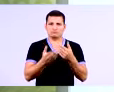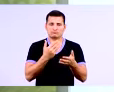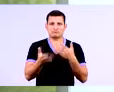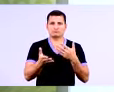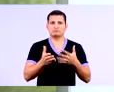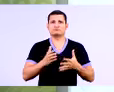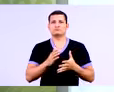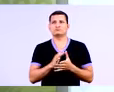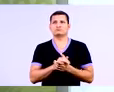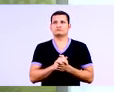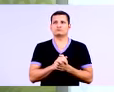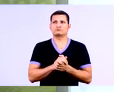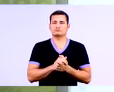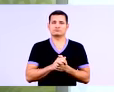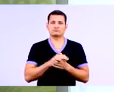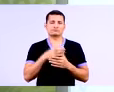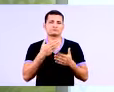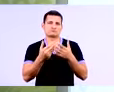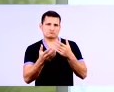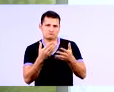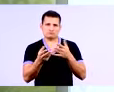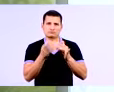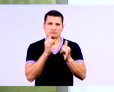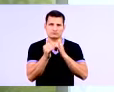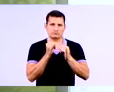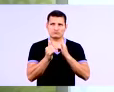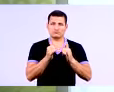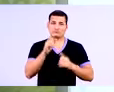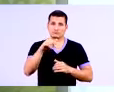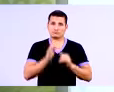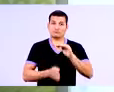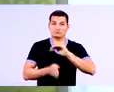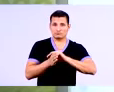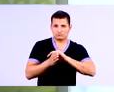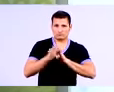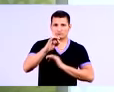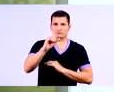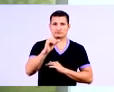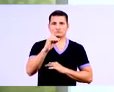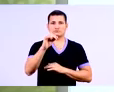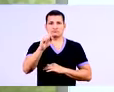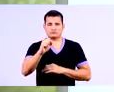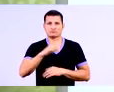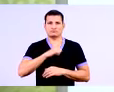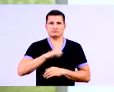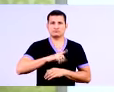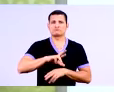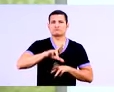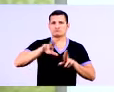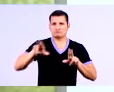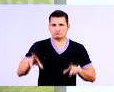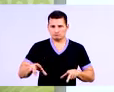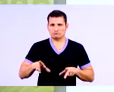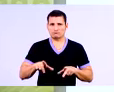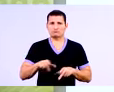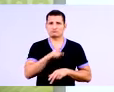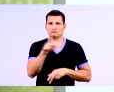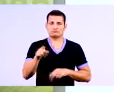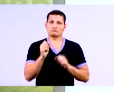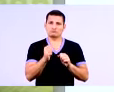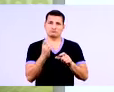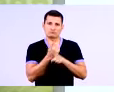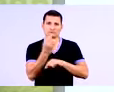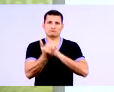relacionada com a informação. Isso nós chamamos de entrada de dados. Existem muitos tópicos que vocês encontrarão